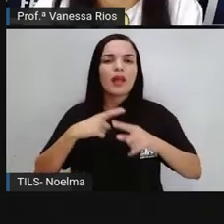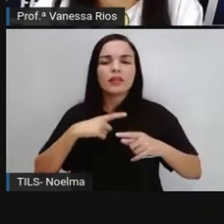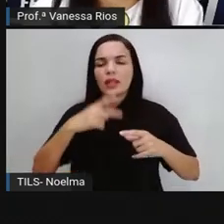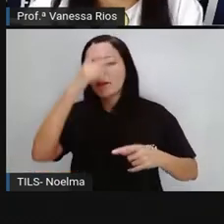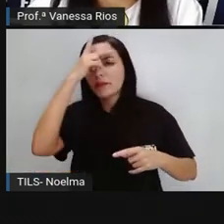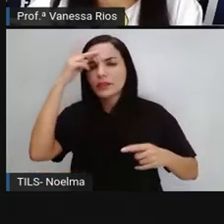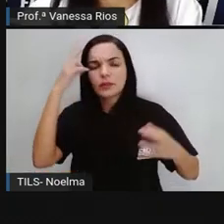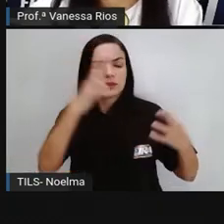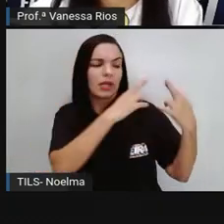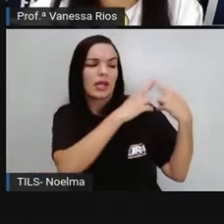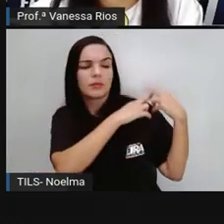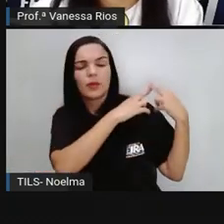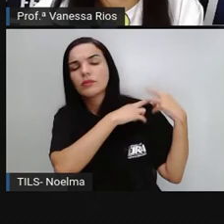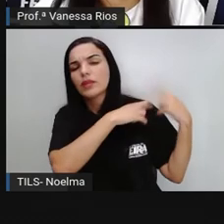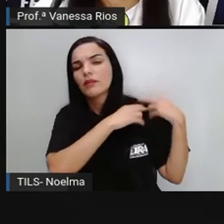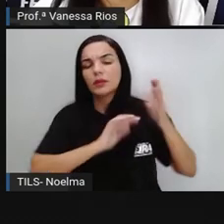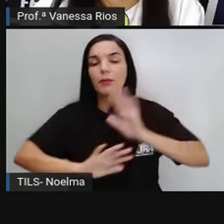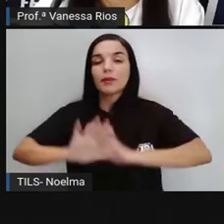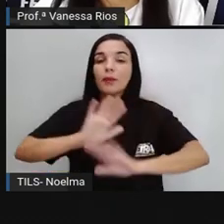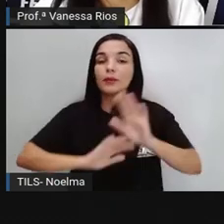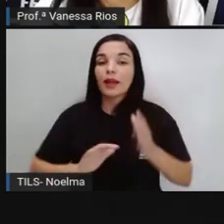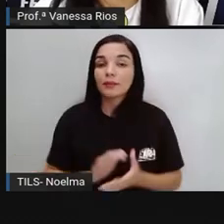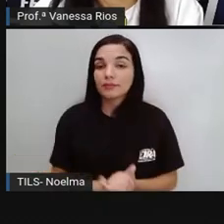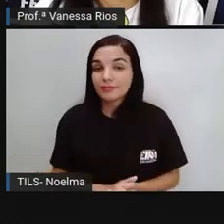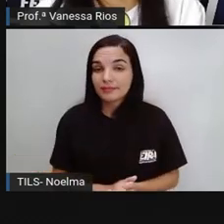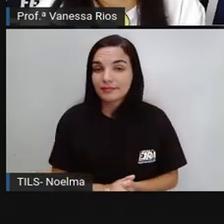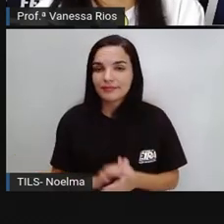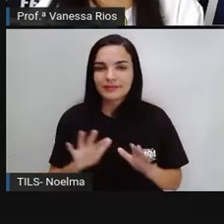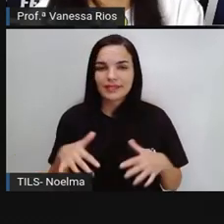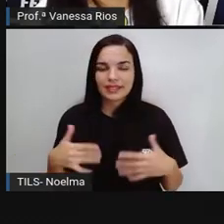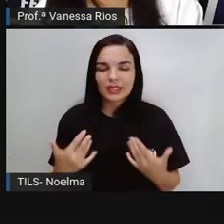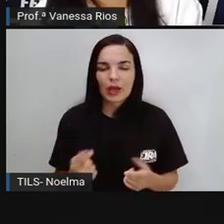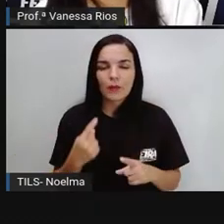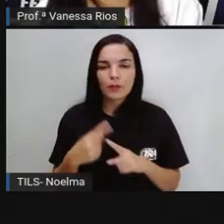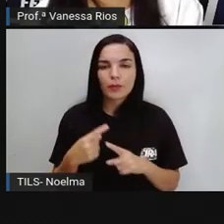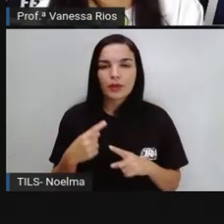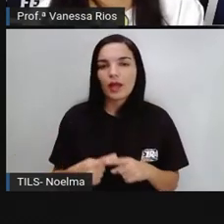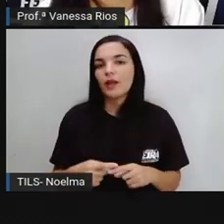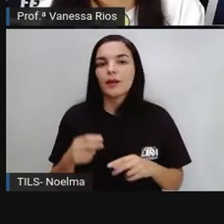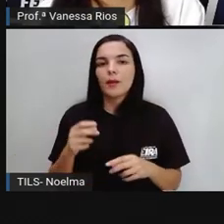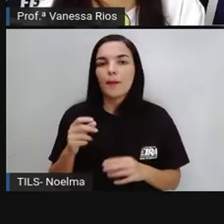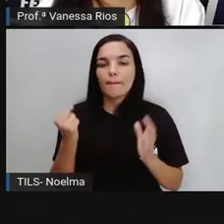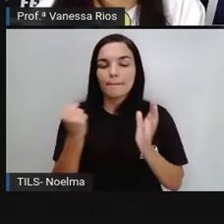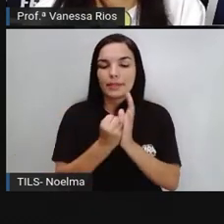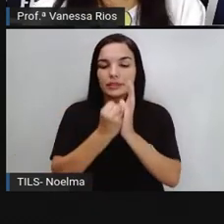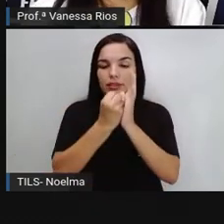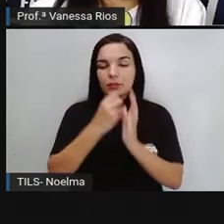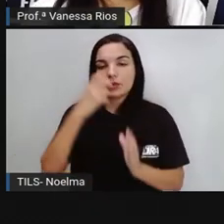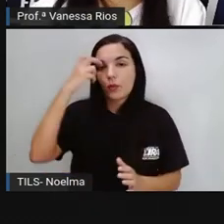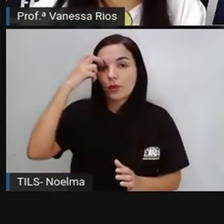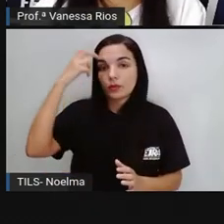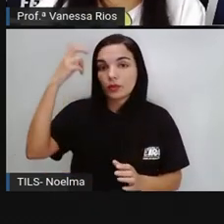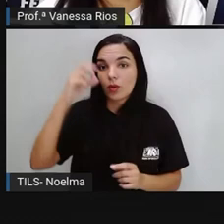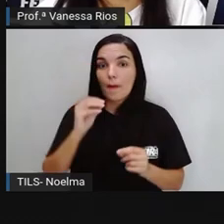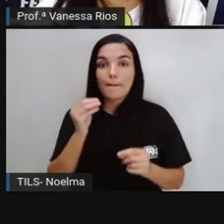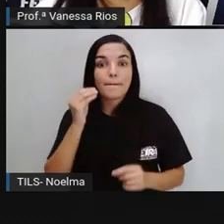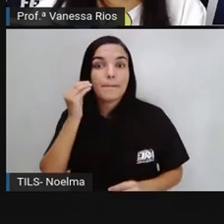desses bens? O patrimônio cultural, ele demonstra o valor da nossa